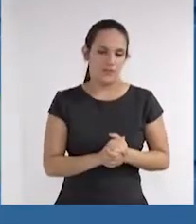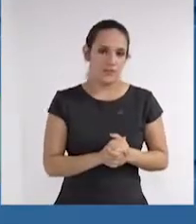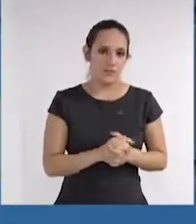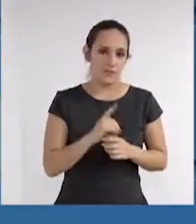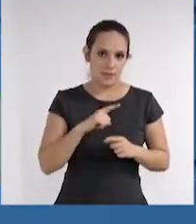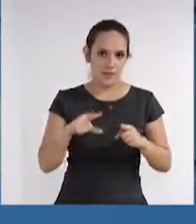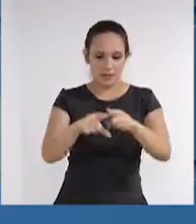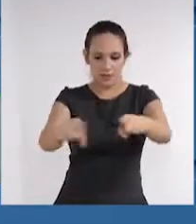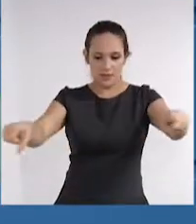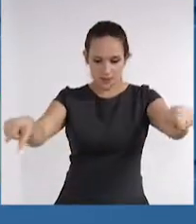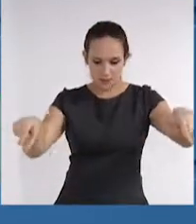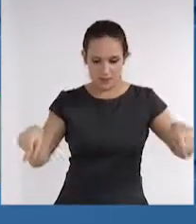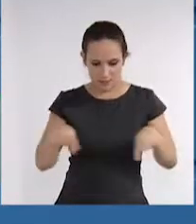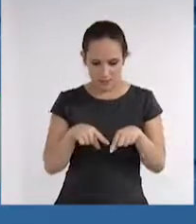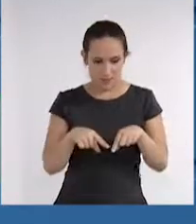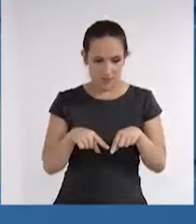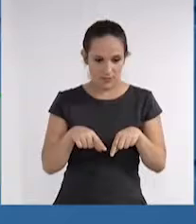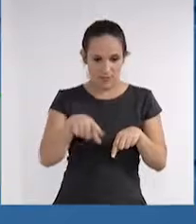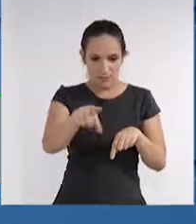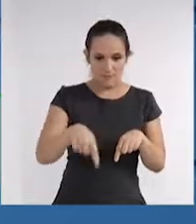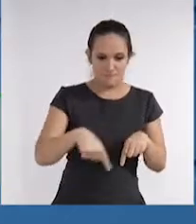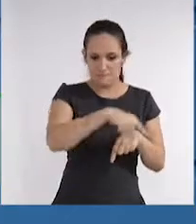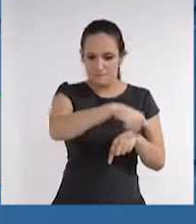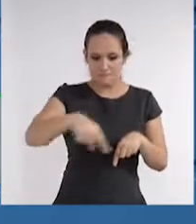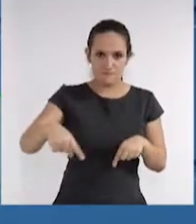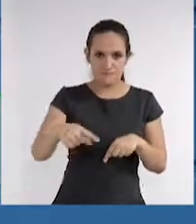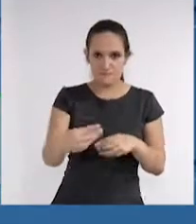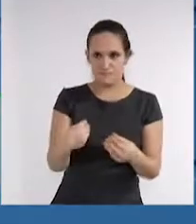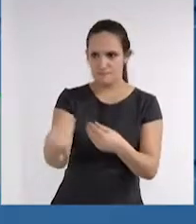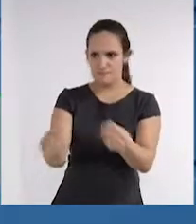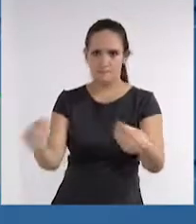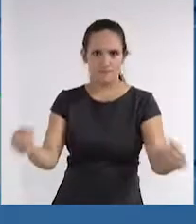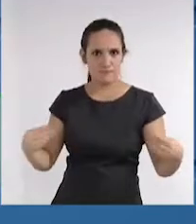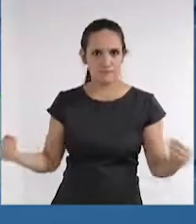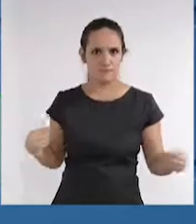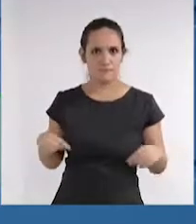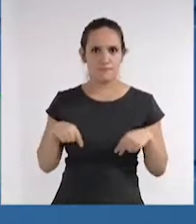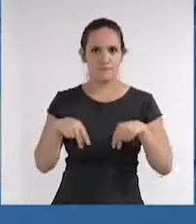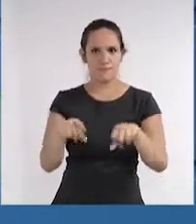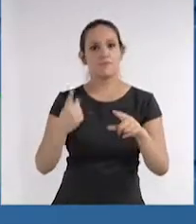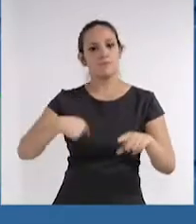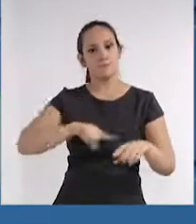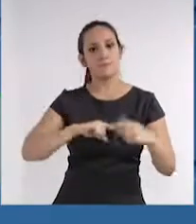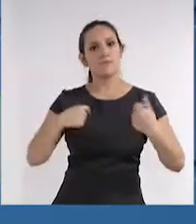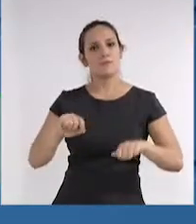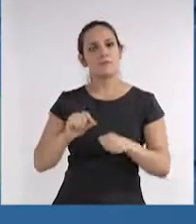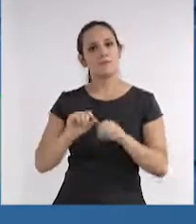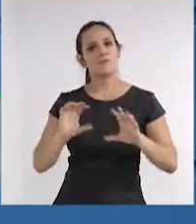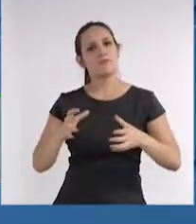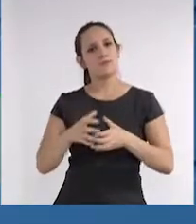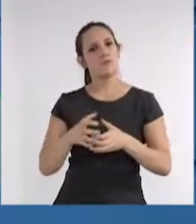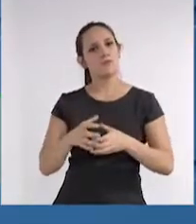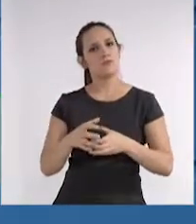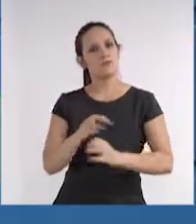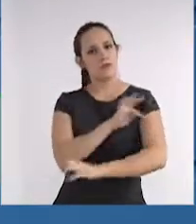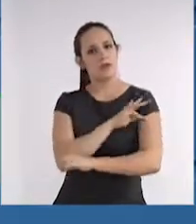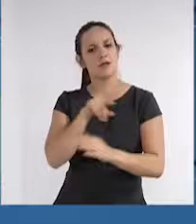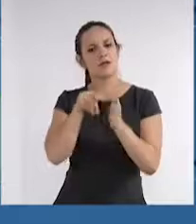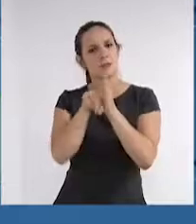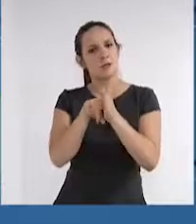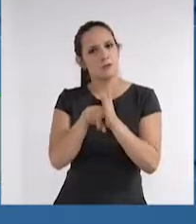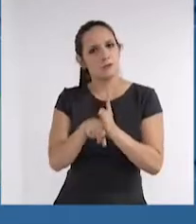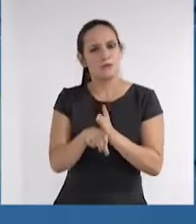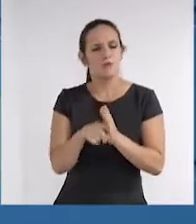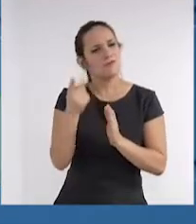boa ideia que Vossa Excelência faz. Devia fazer um levantamento, uma comissão aqui, para nós irmos dos assentamentos. Vamos no assentamento que mais